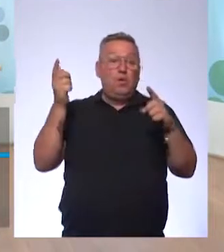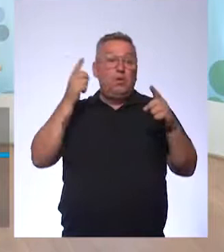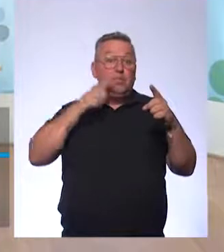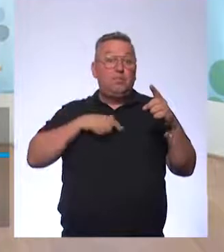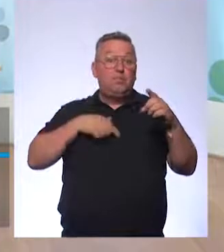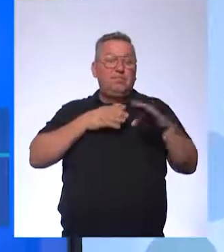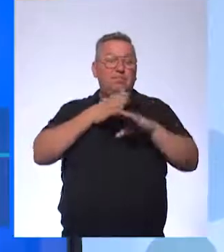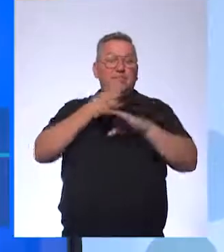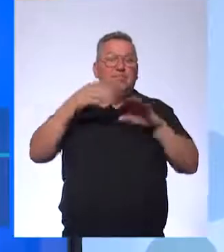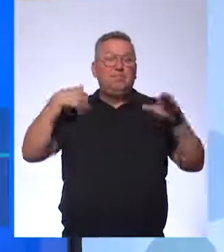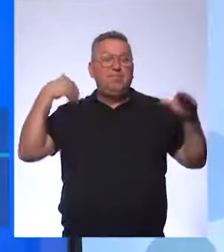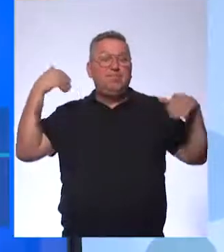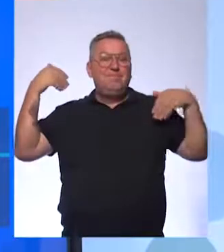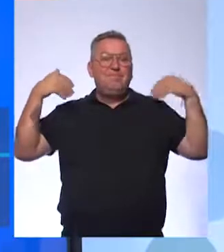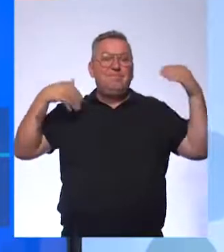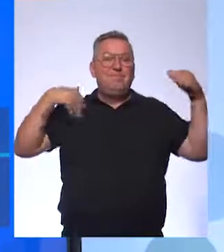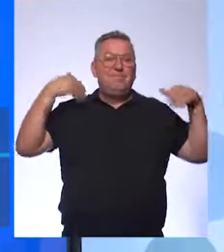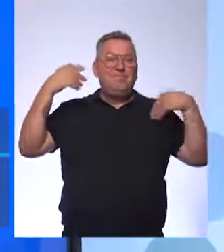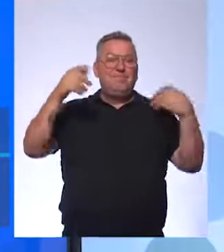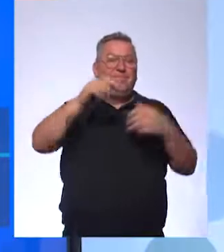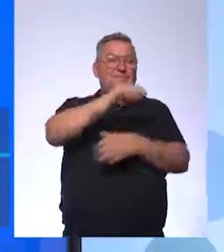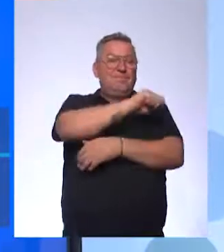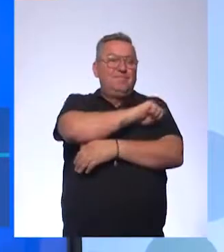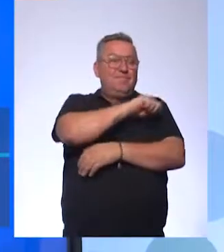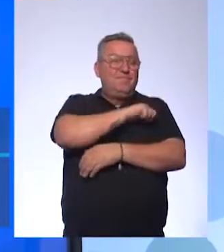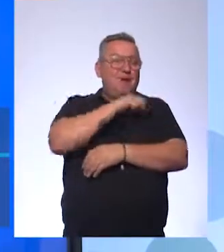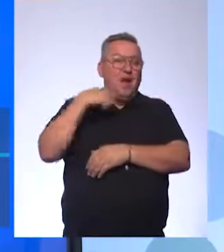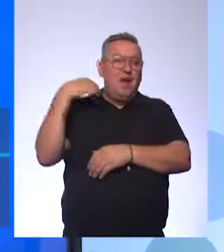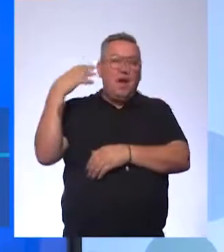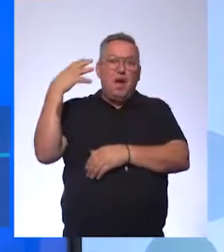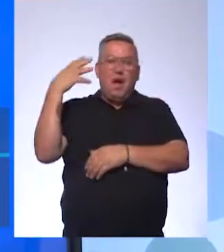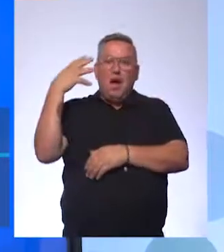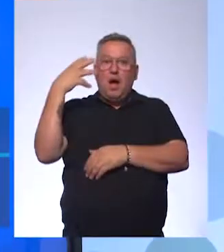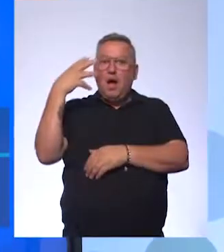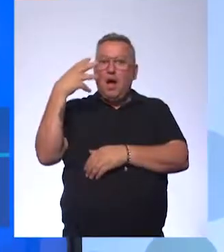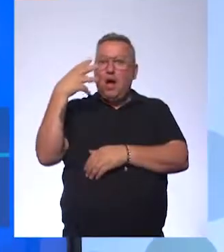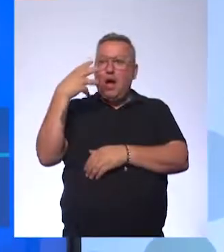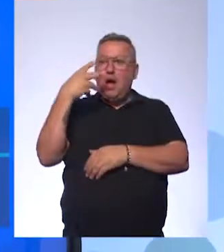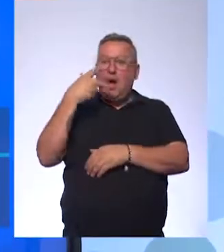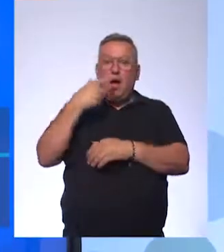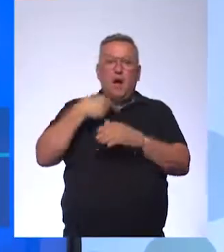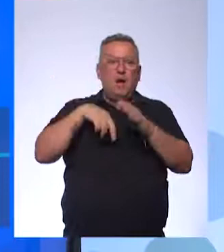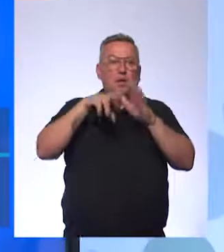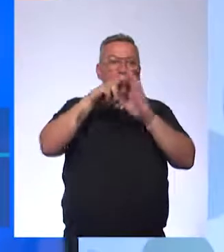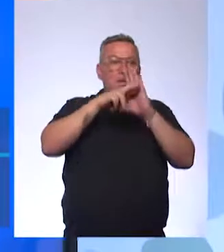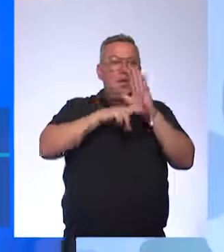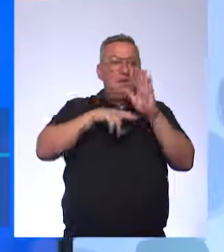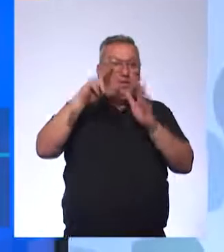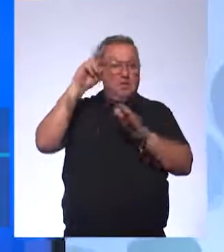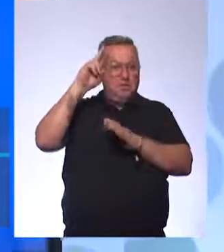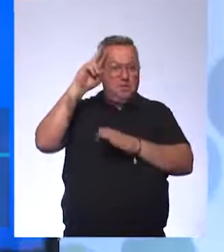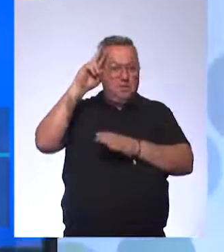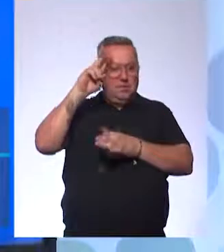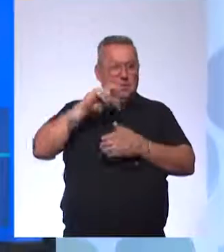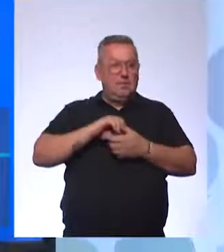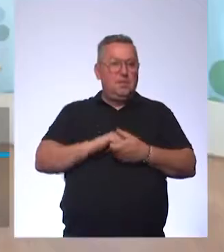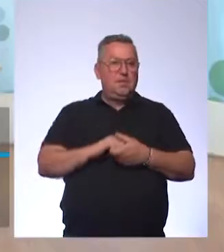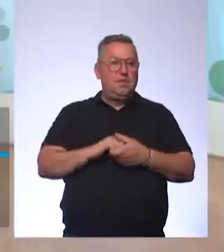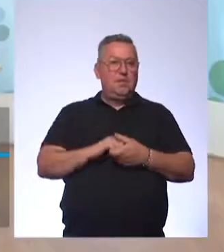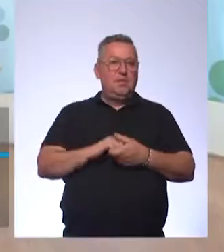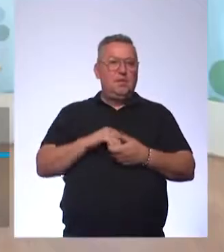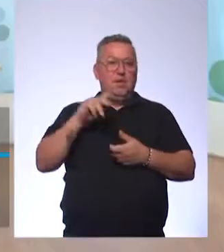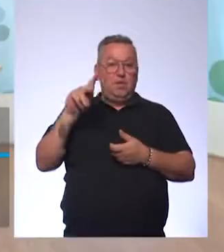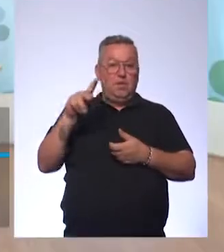conseguíamos fazer um passeio, os estudantes voltavam encantados, né, de um roteiro histórico ali no centro de São Mas sabe Paulo. que o